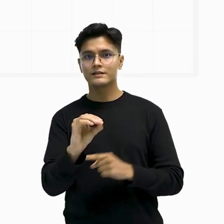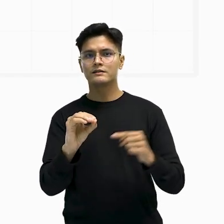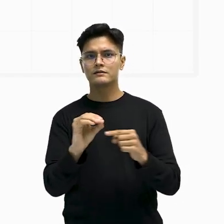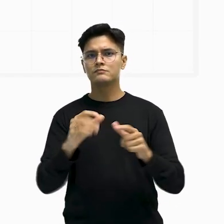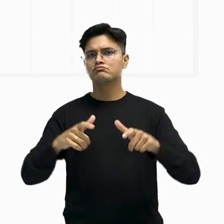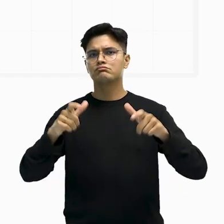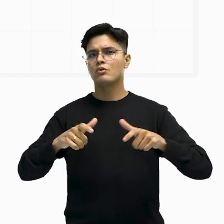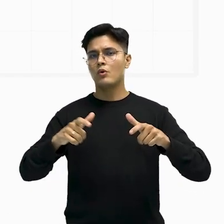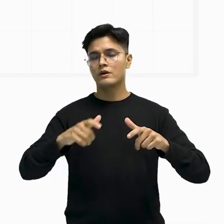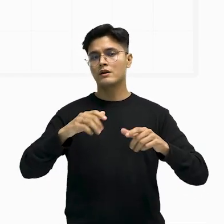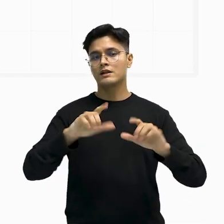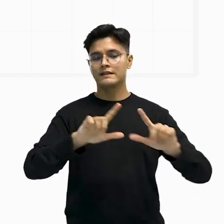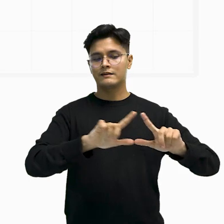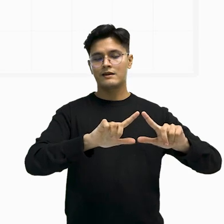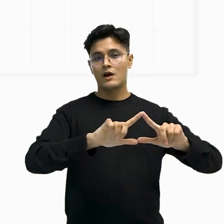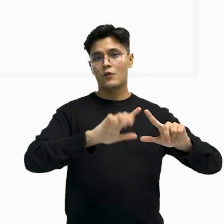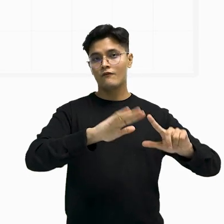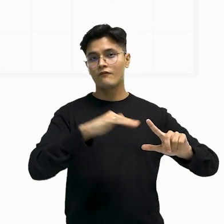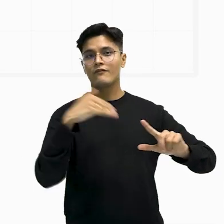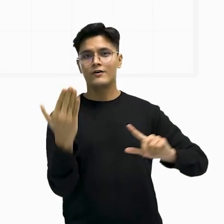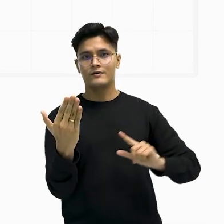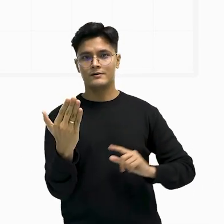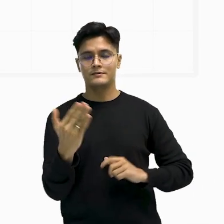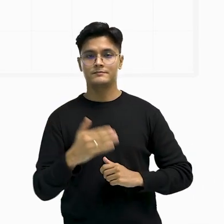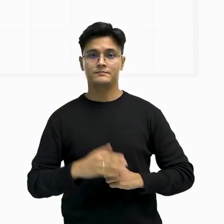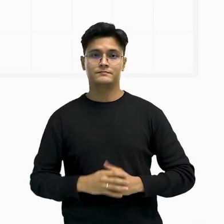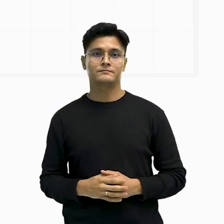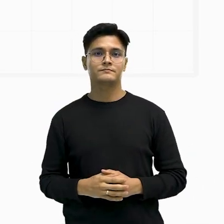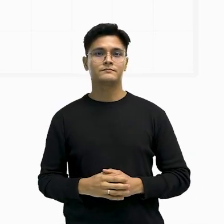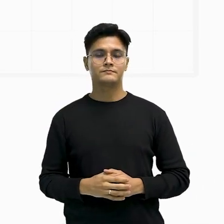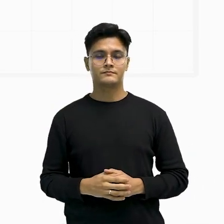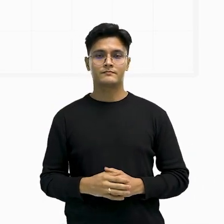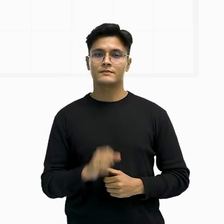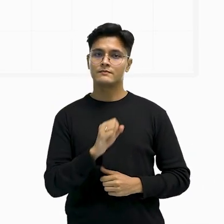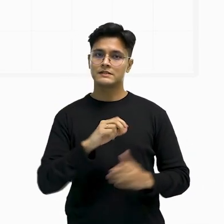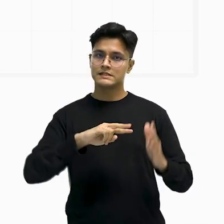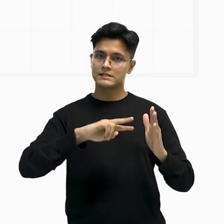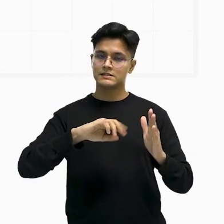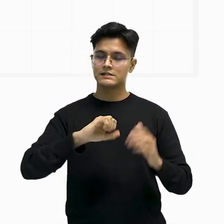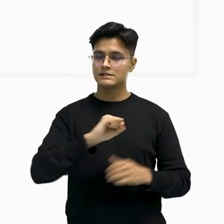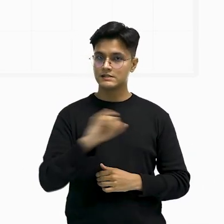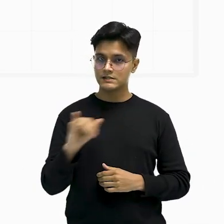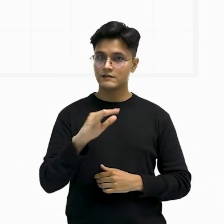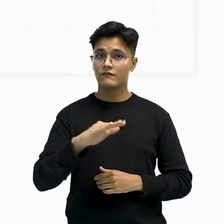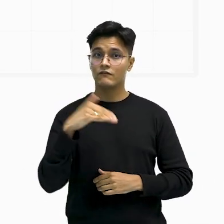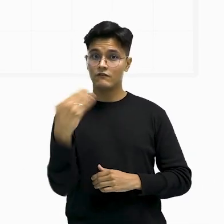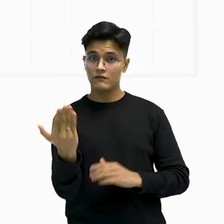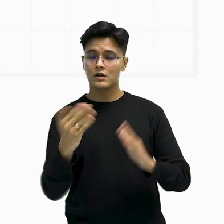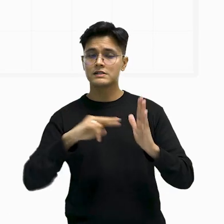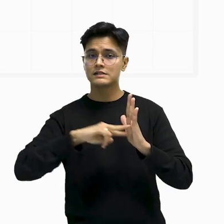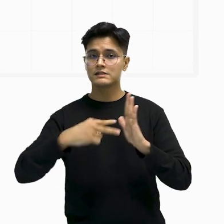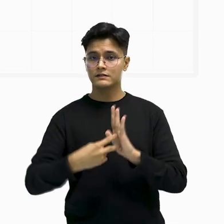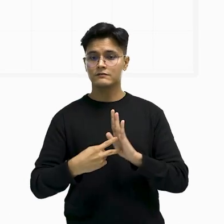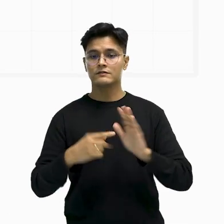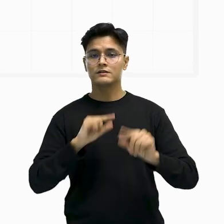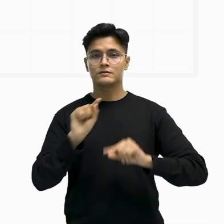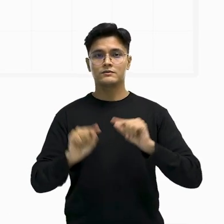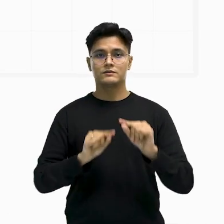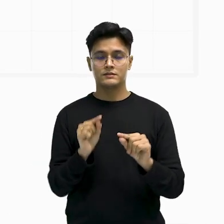localizado na parte externa do triângulo. Ora, se é na parte externa, então eu entendo